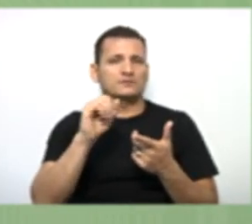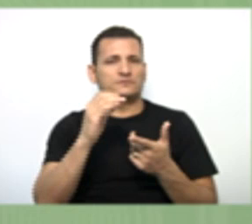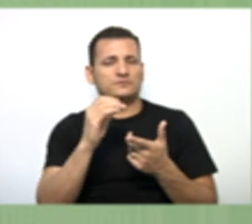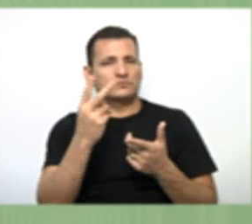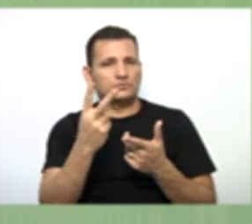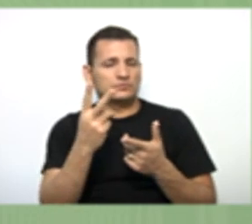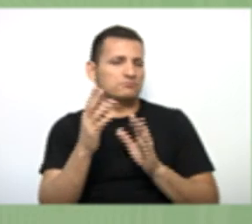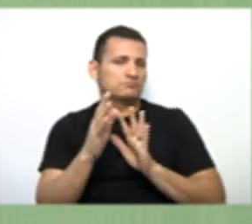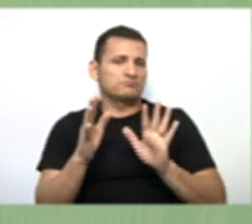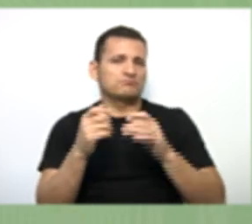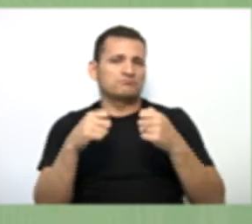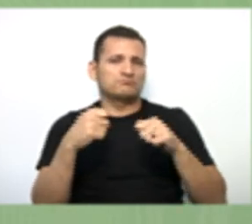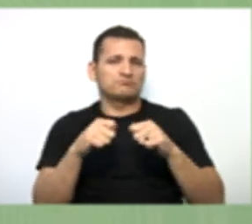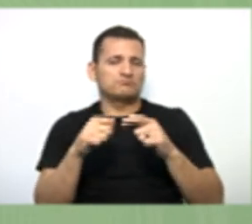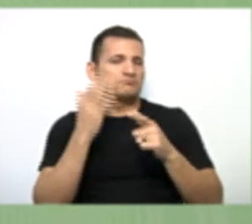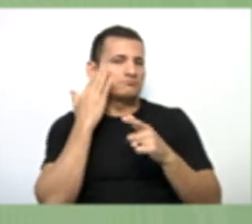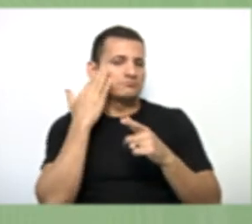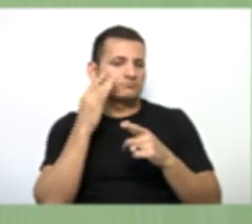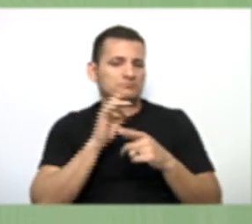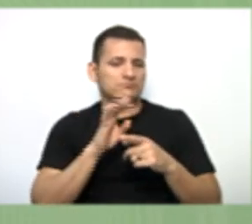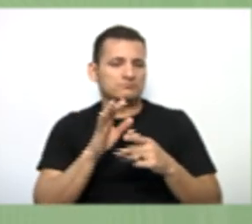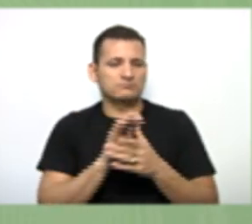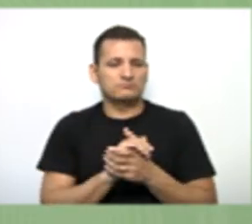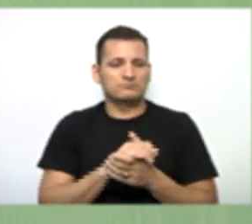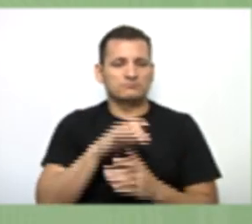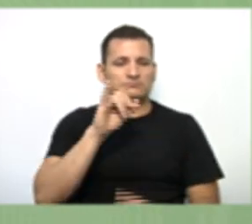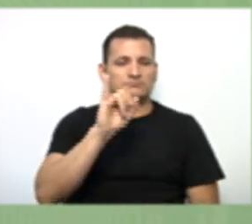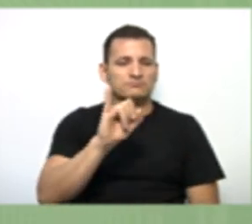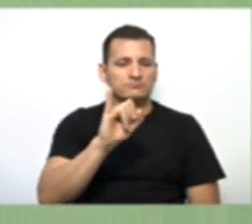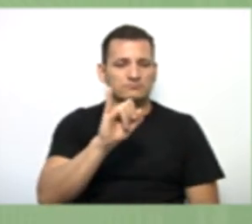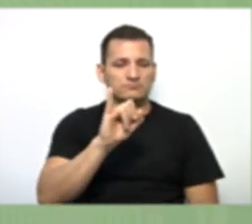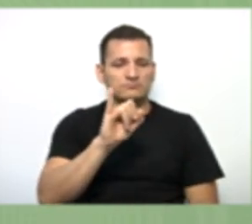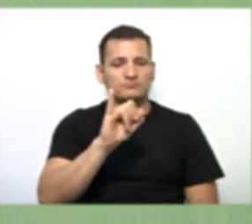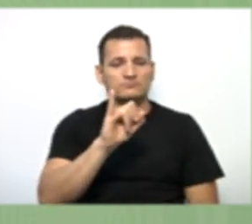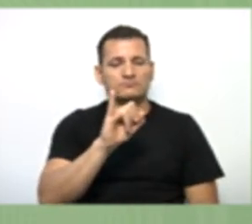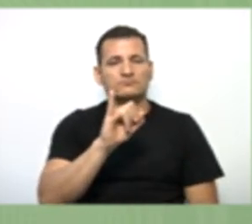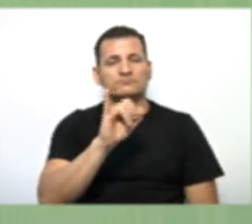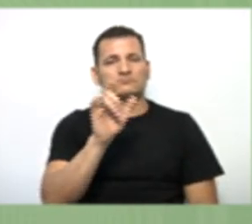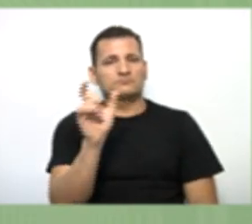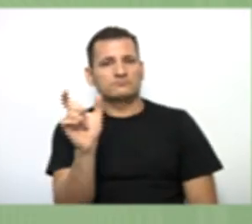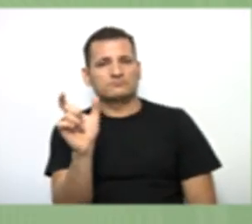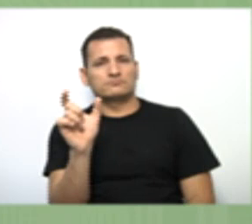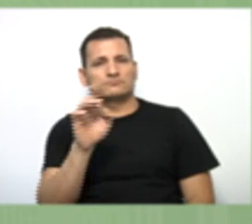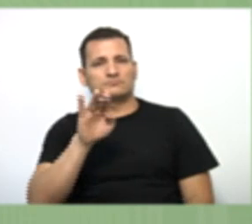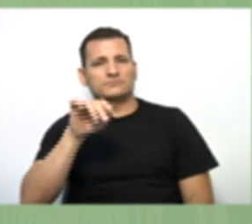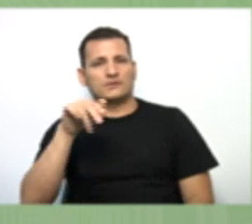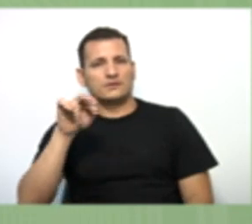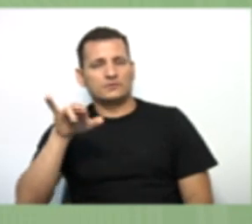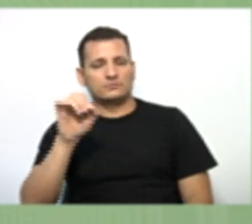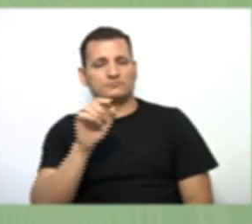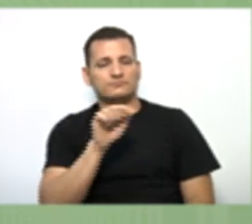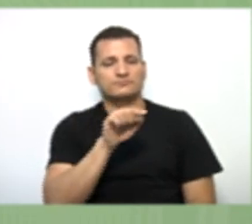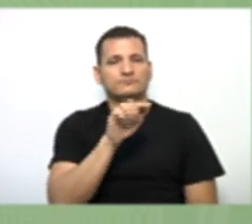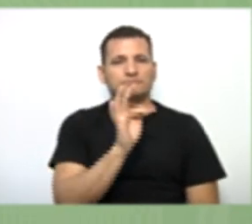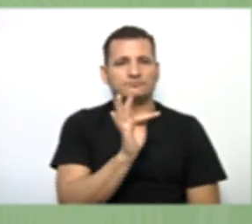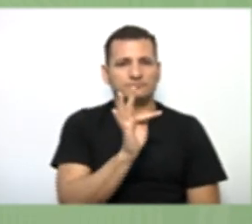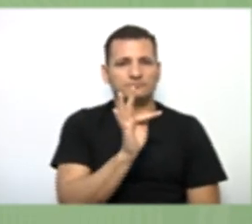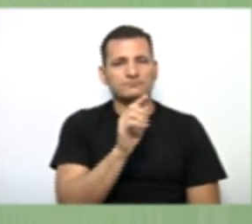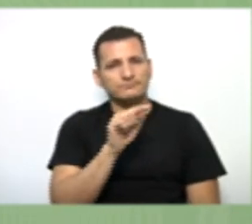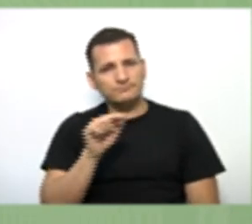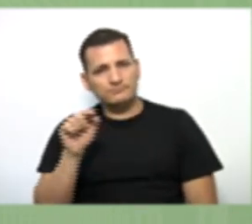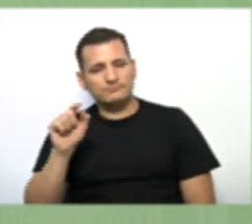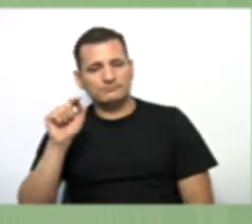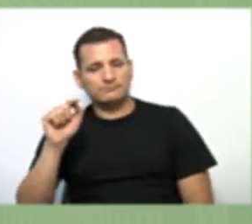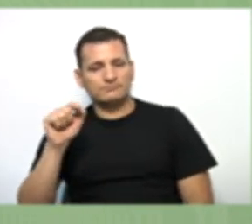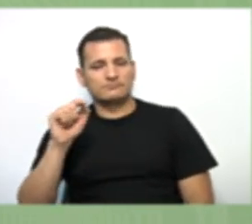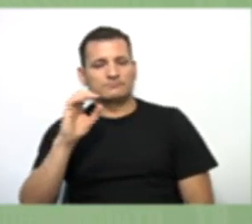dizer que precisa desse mapeamento. O caractere I equivale a isso no binário. O caractere F equivale a isso